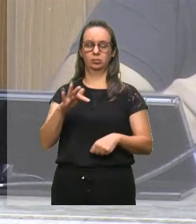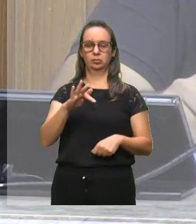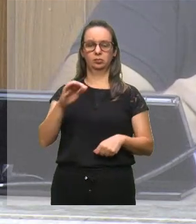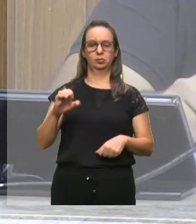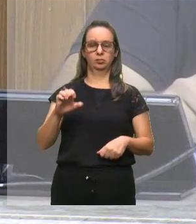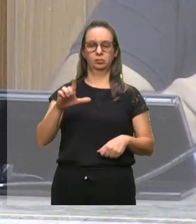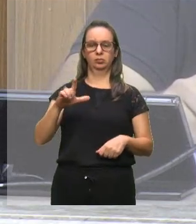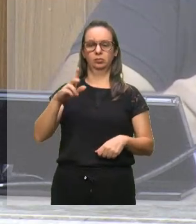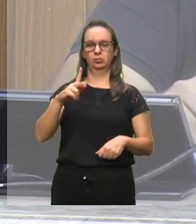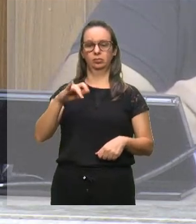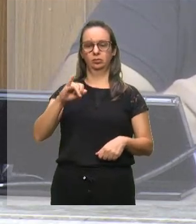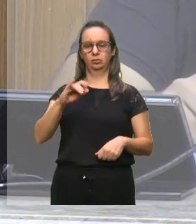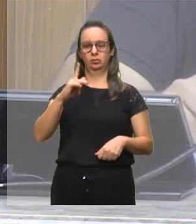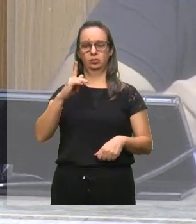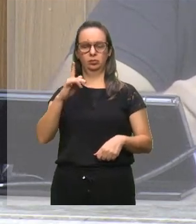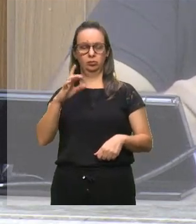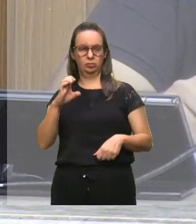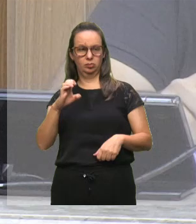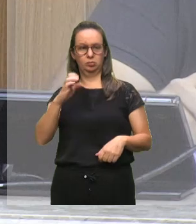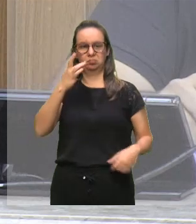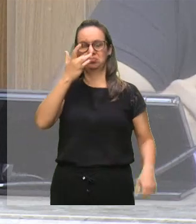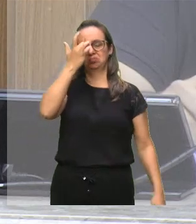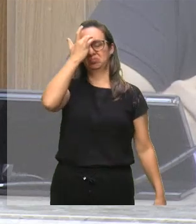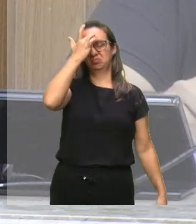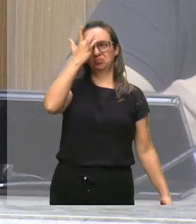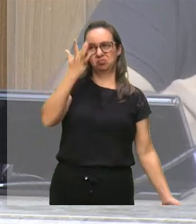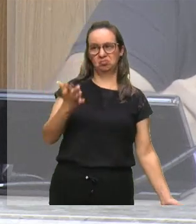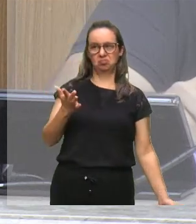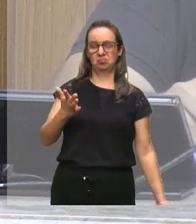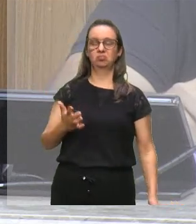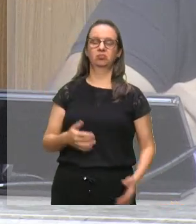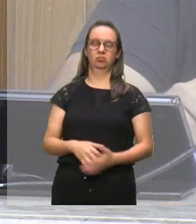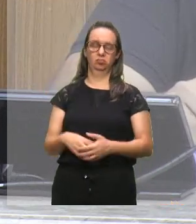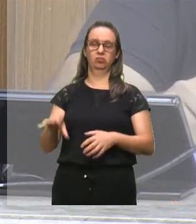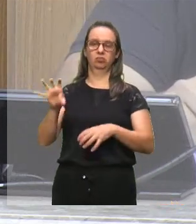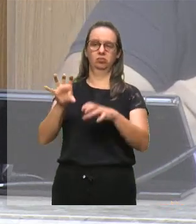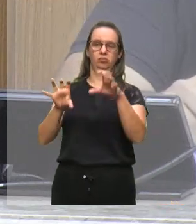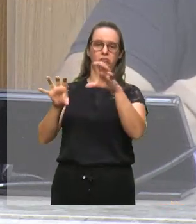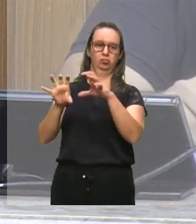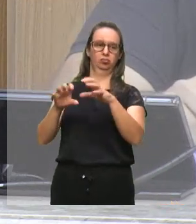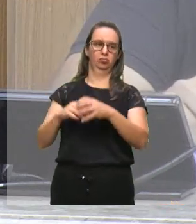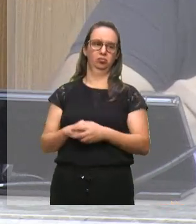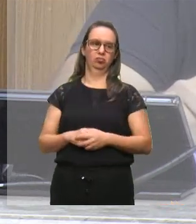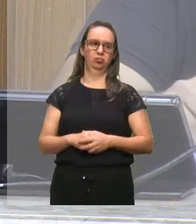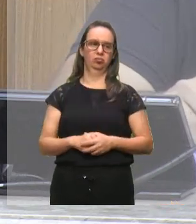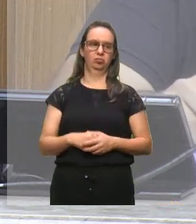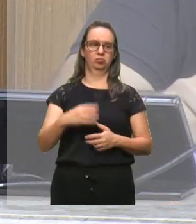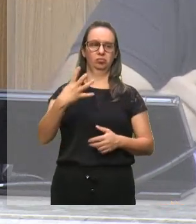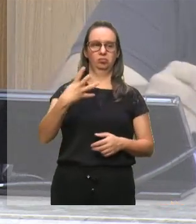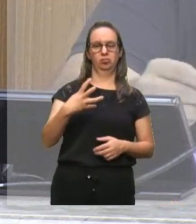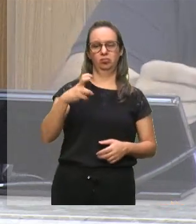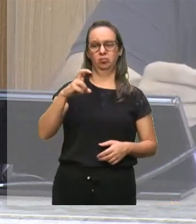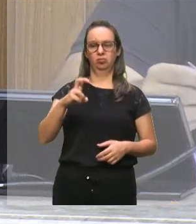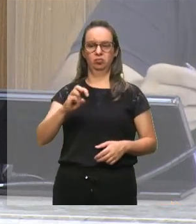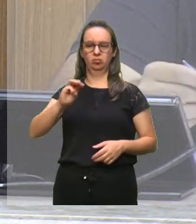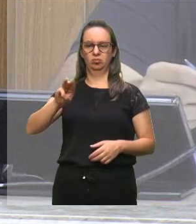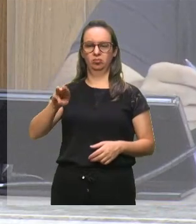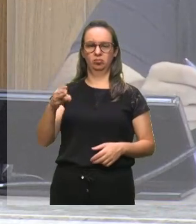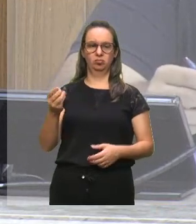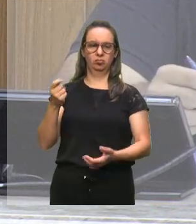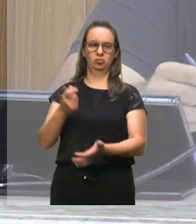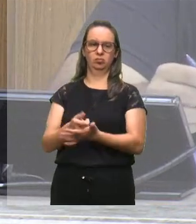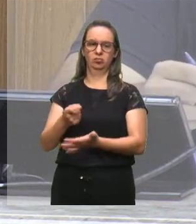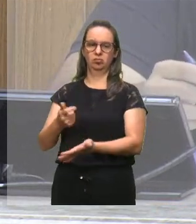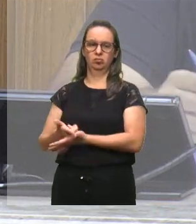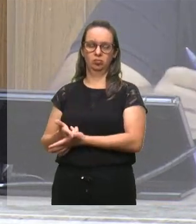uma situação que está fácil de se adequar. Em torno de 4 a 5 milhões pagaria esses pisos, né,